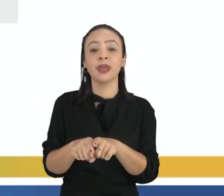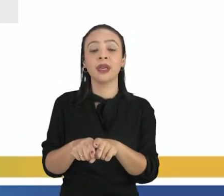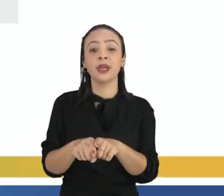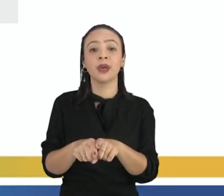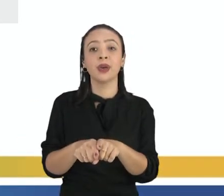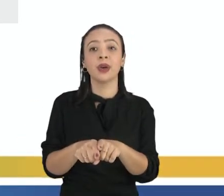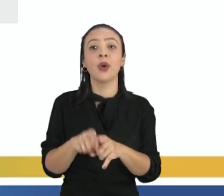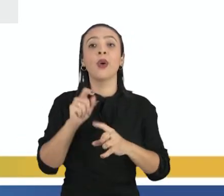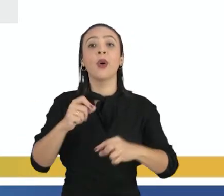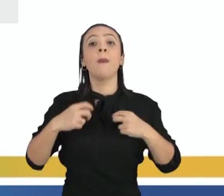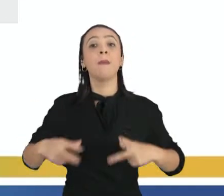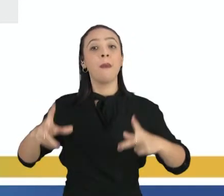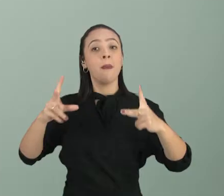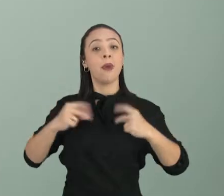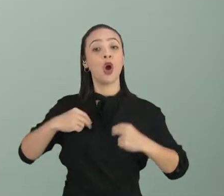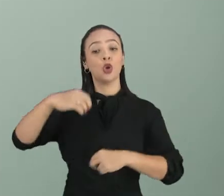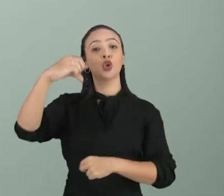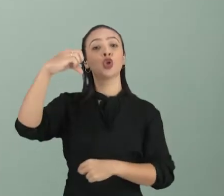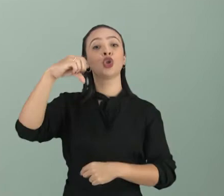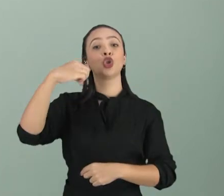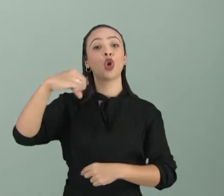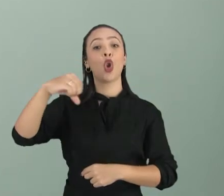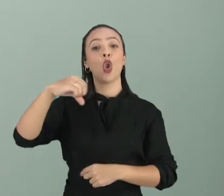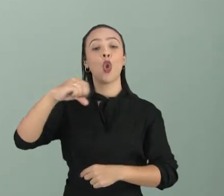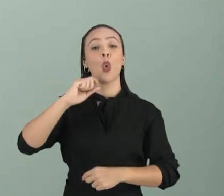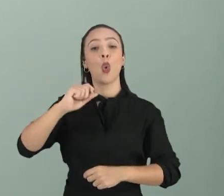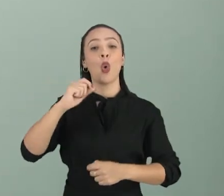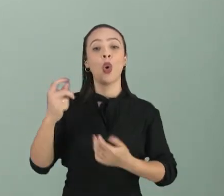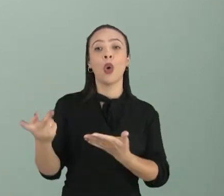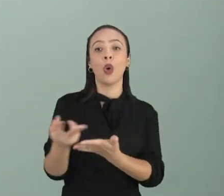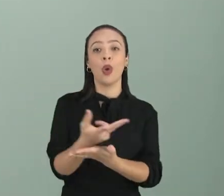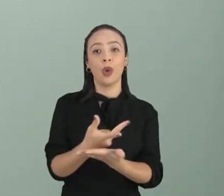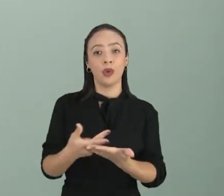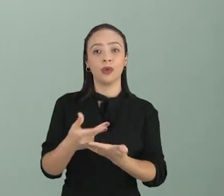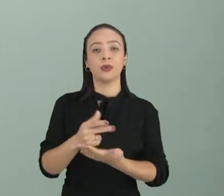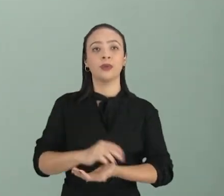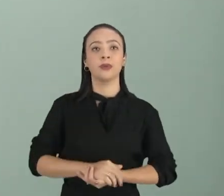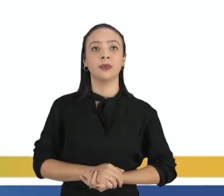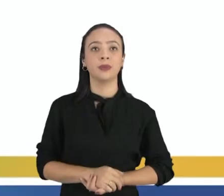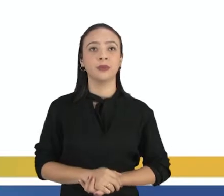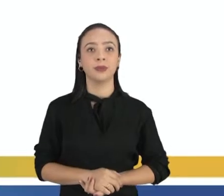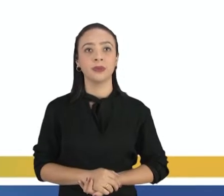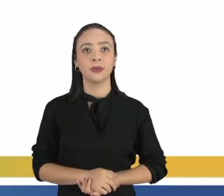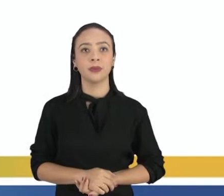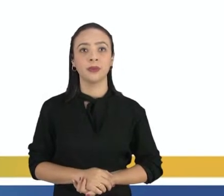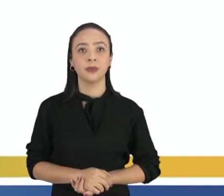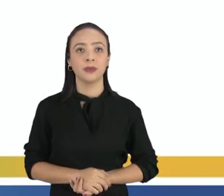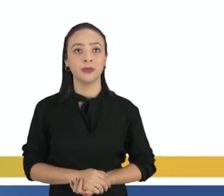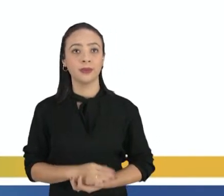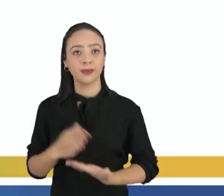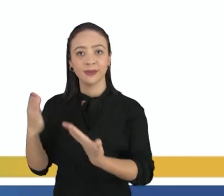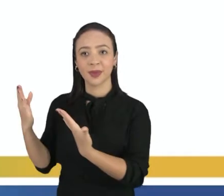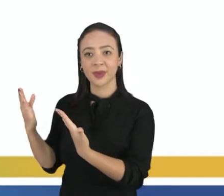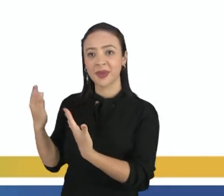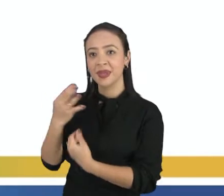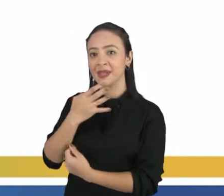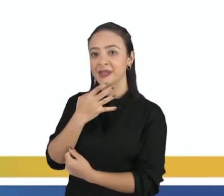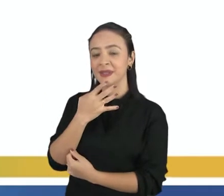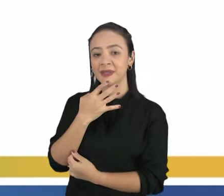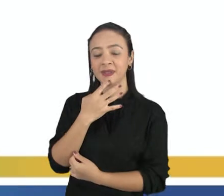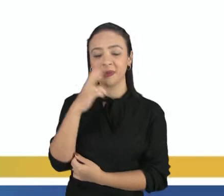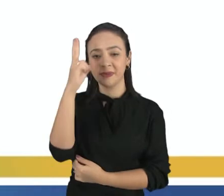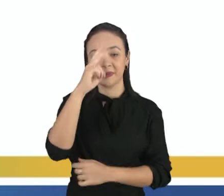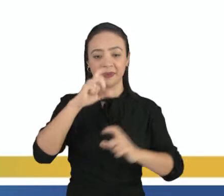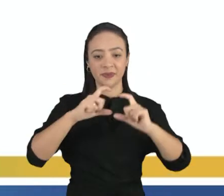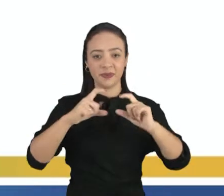título de nona arte. As histórias em quadrinhos são consideradas a nona arte, gente. Olhem essa história em quadrinhos que aparece